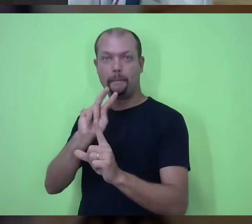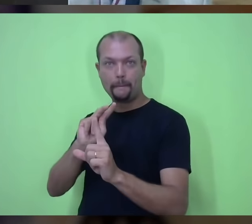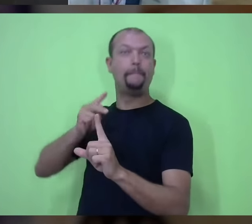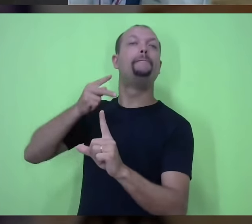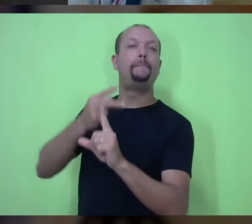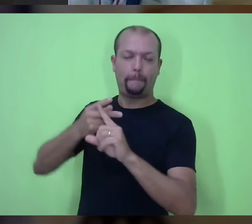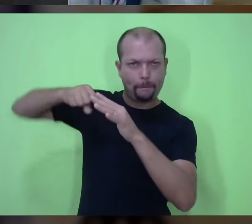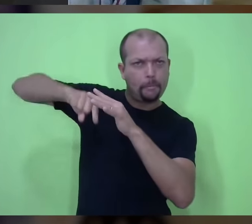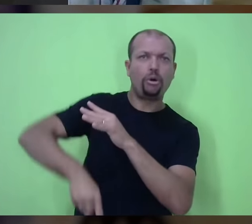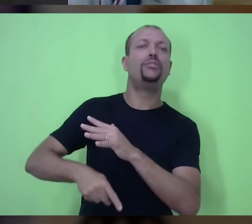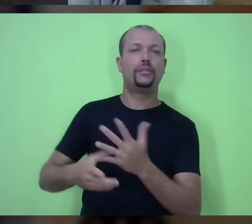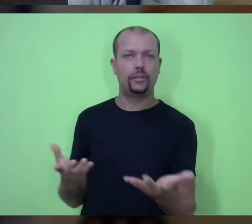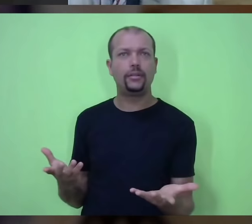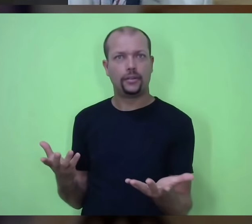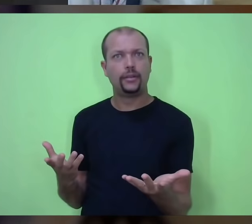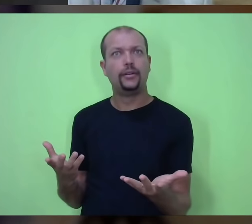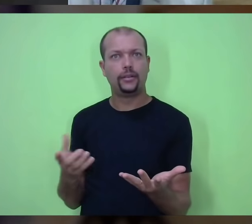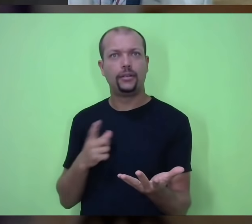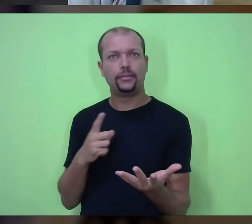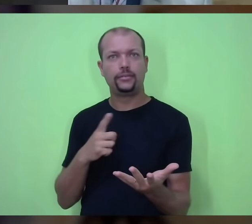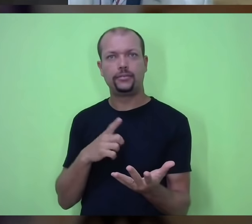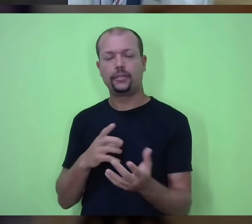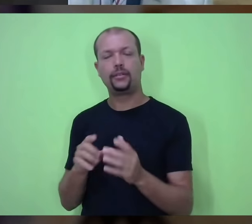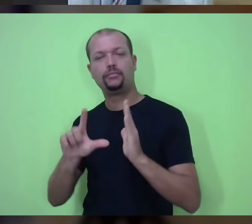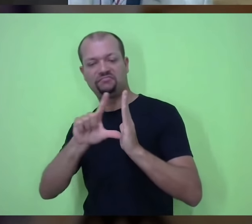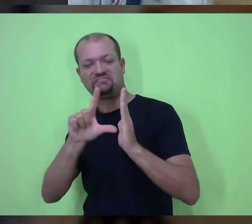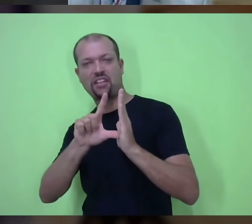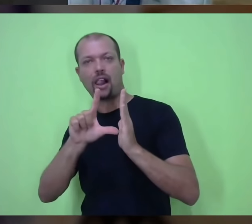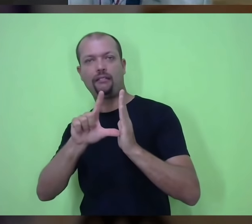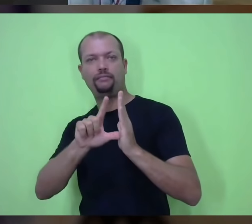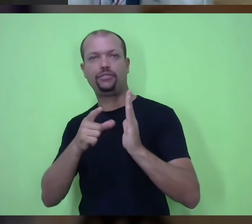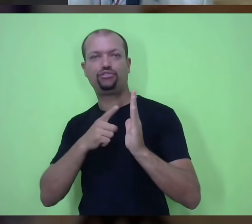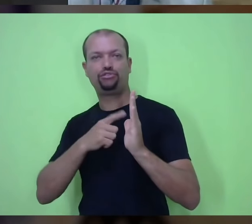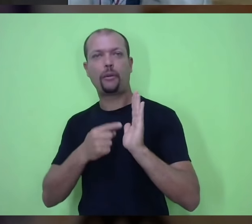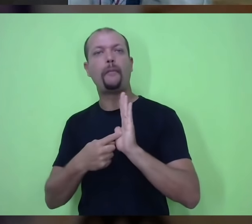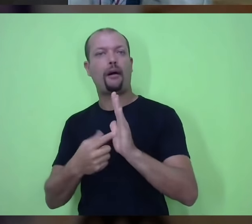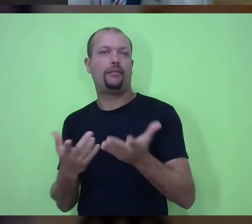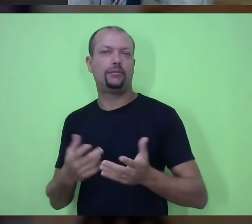mais profundo do que o resgatador apresentado